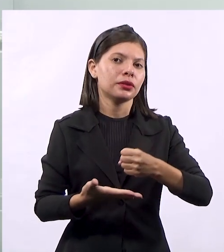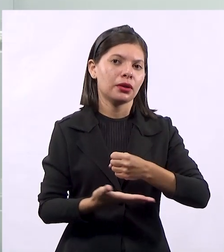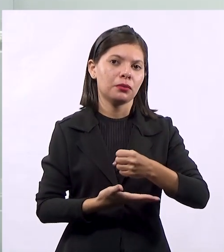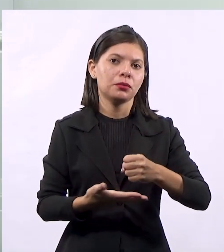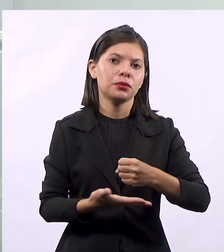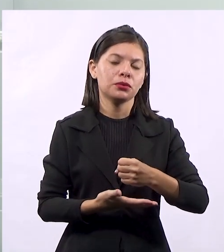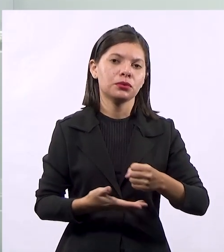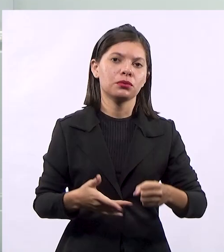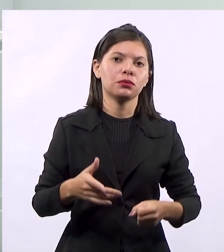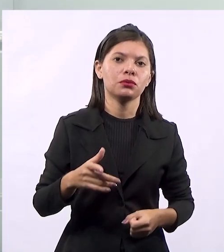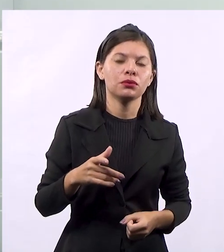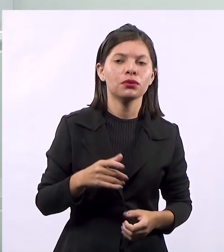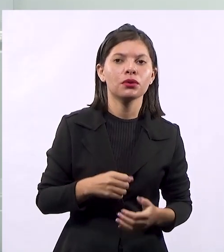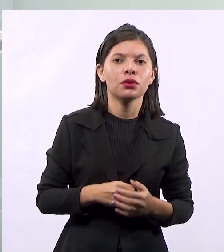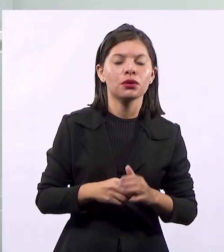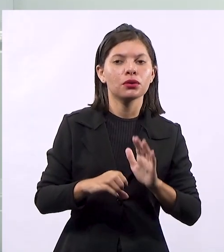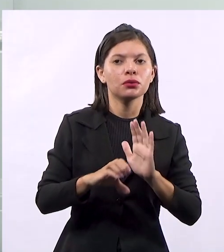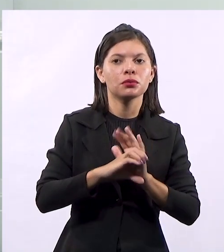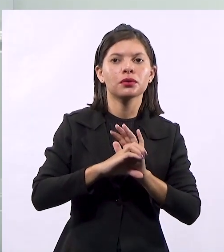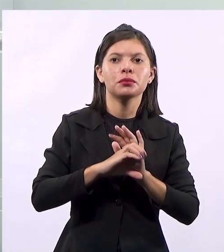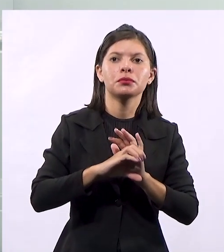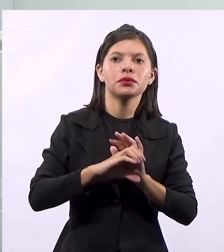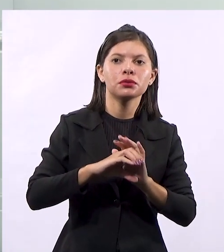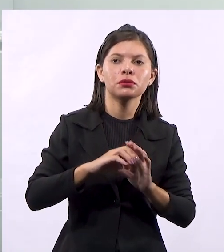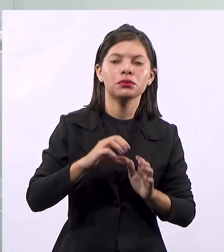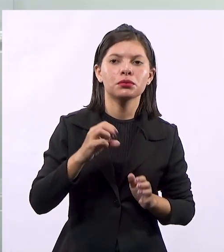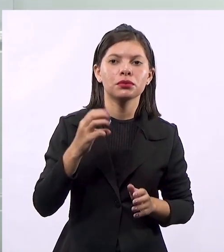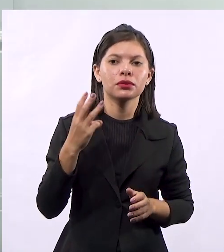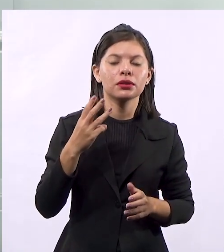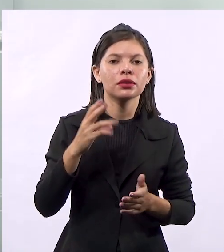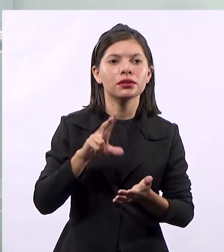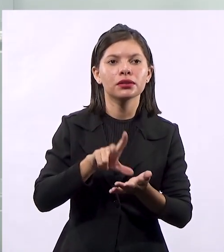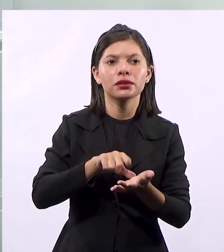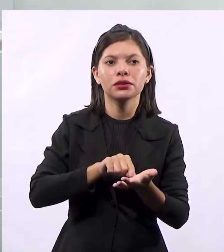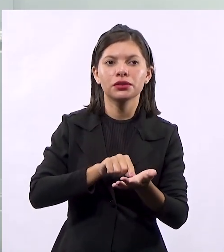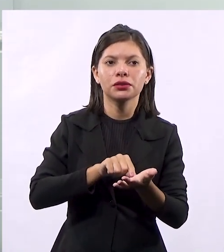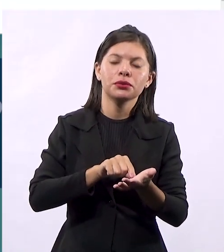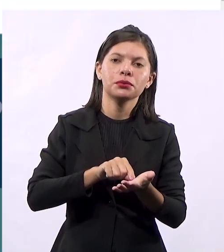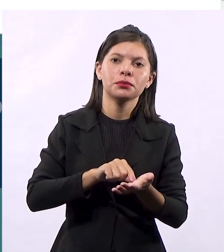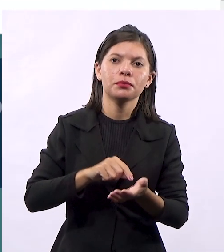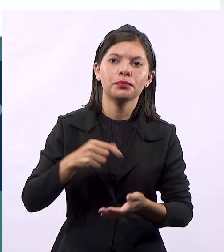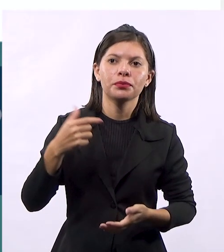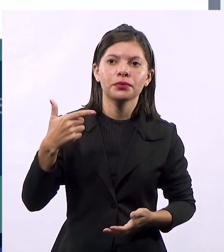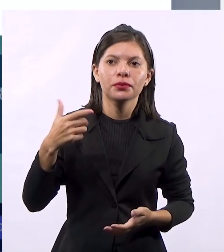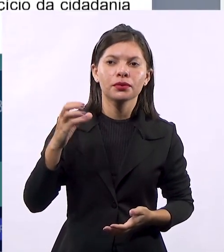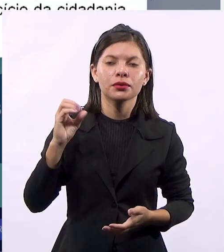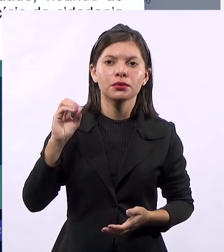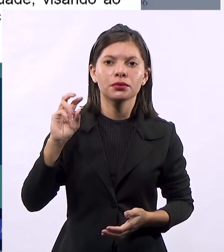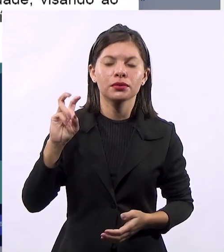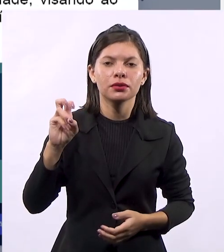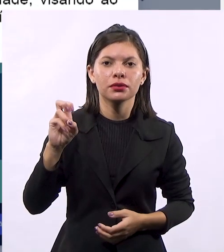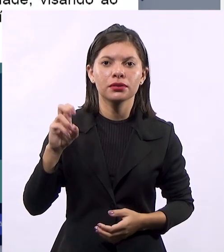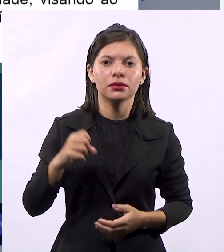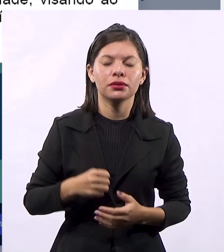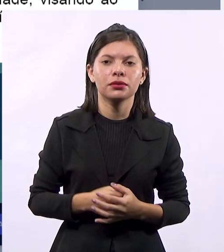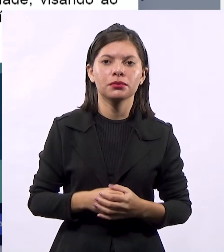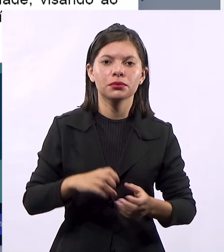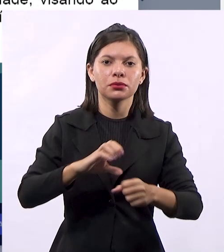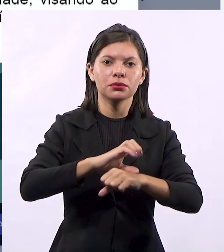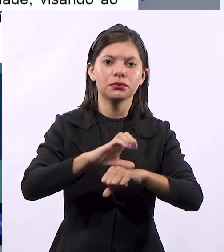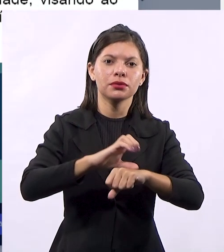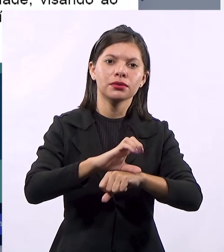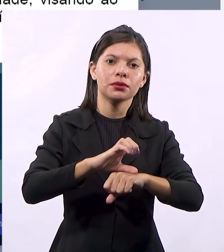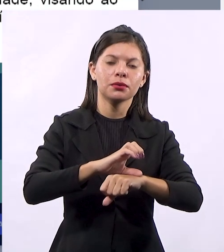estado, enfim, do meio onde ele está inserido. Esses são os princípios da educação previstos lá